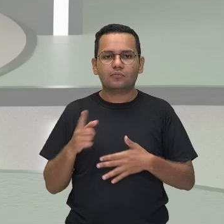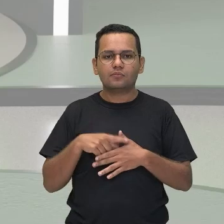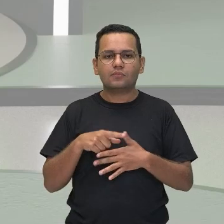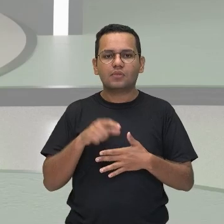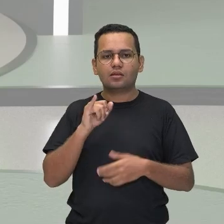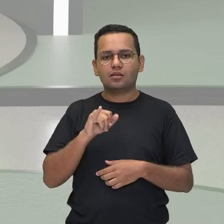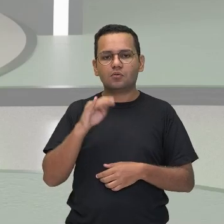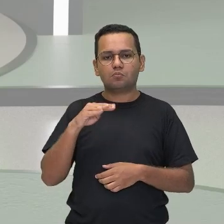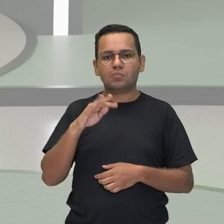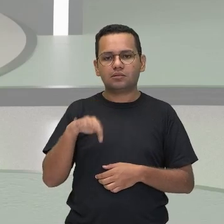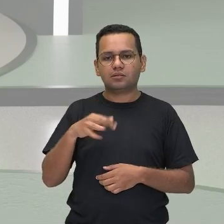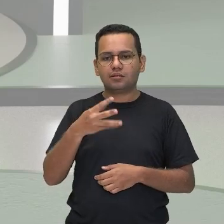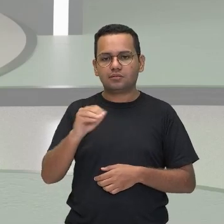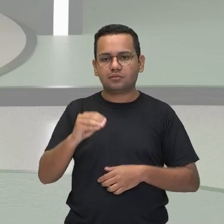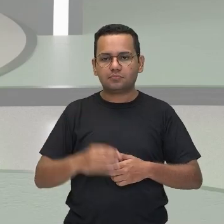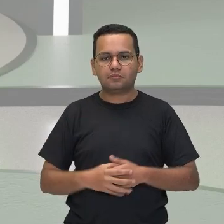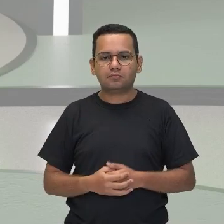imantação.